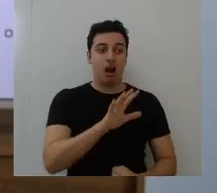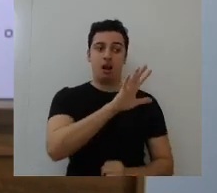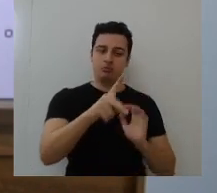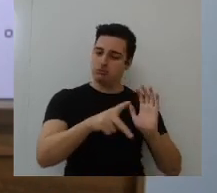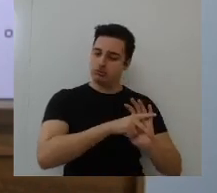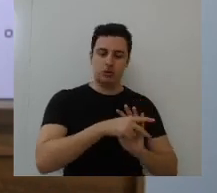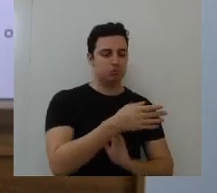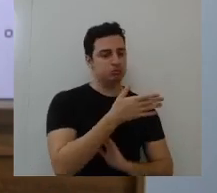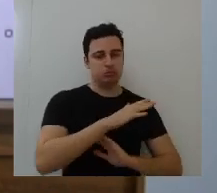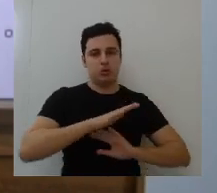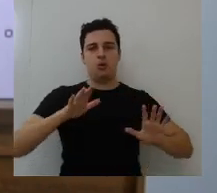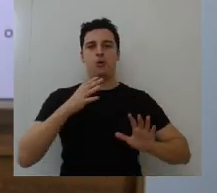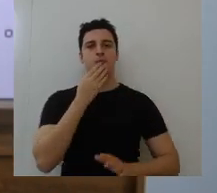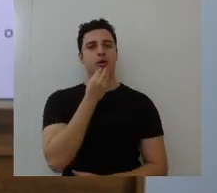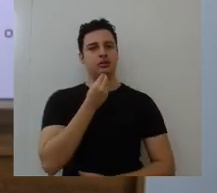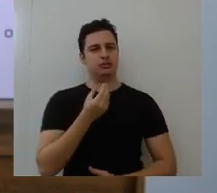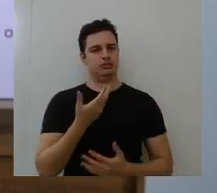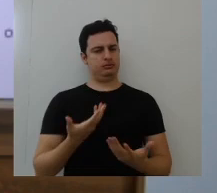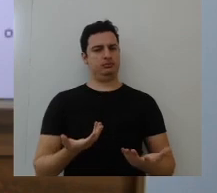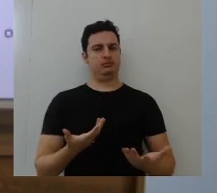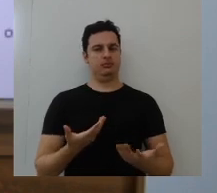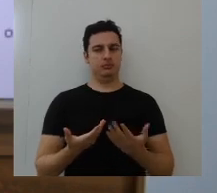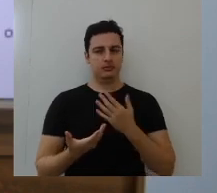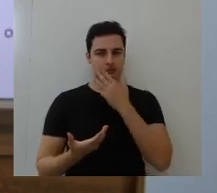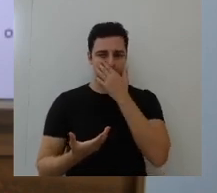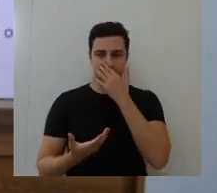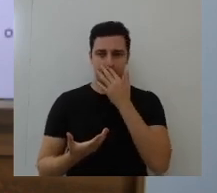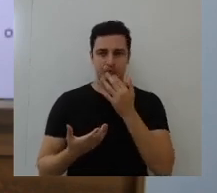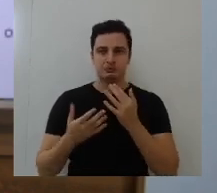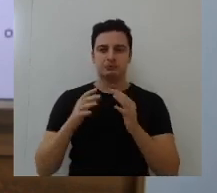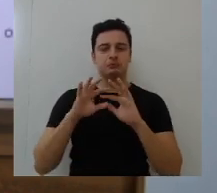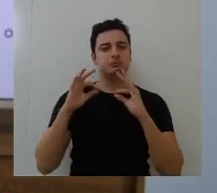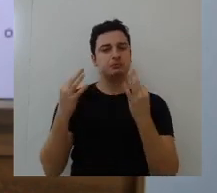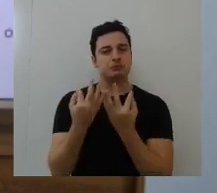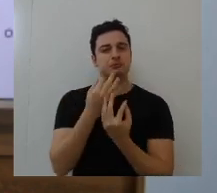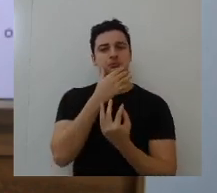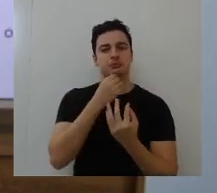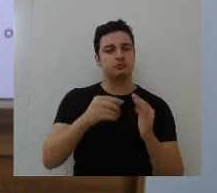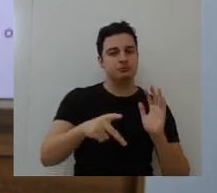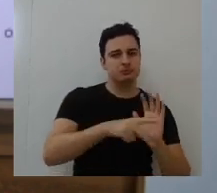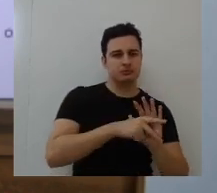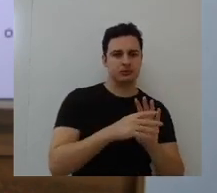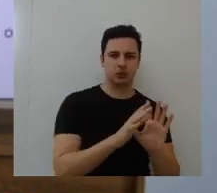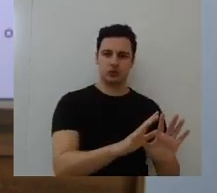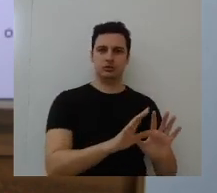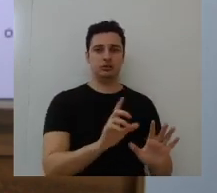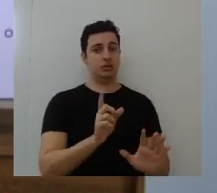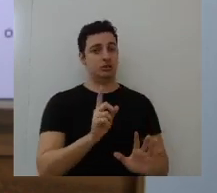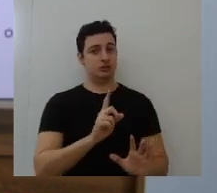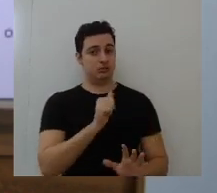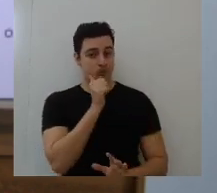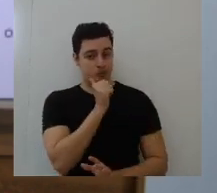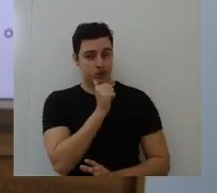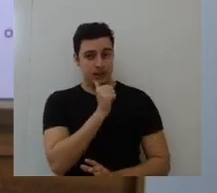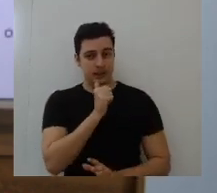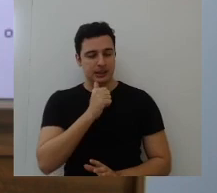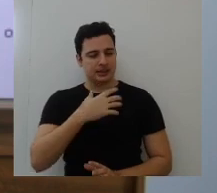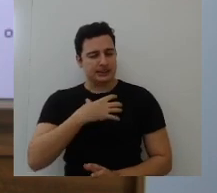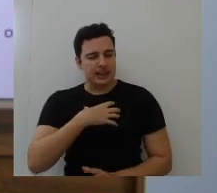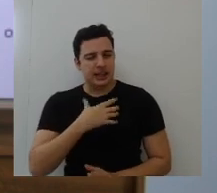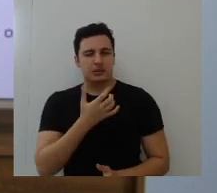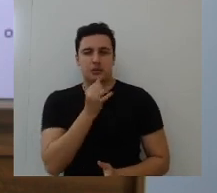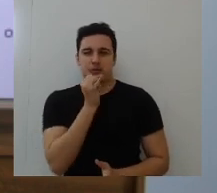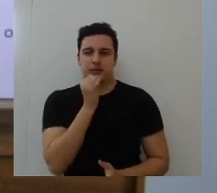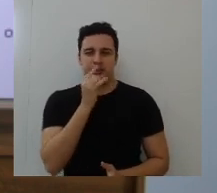do homem cuidar da família. Não é bem assim. Né? A mulher ela sente uma dificuldade em fazer isso, por